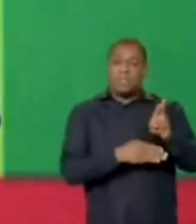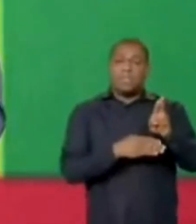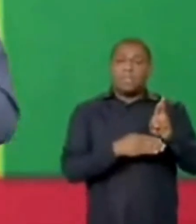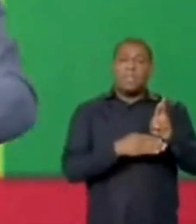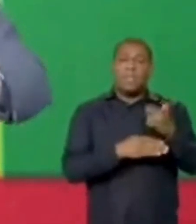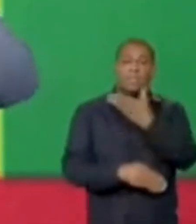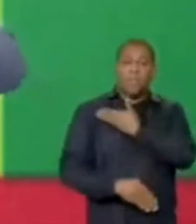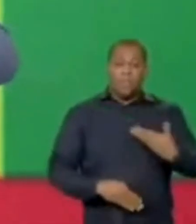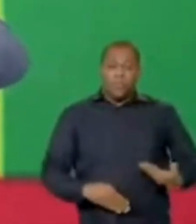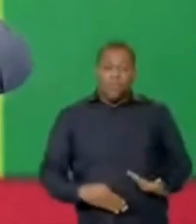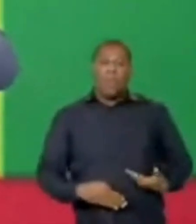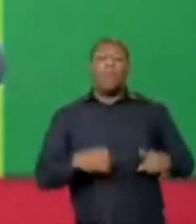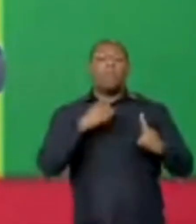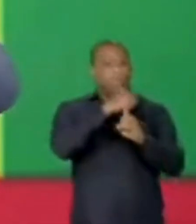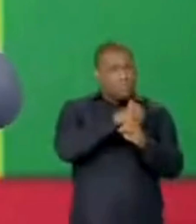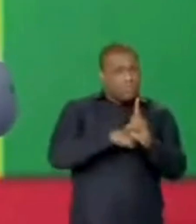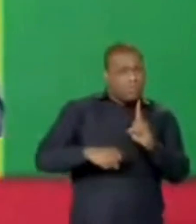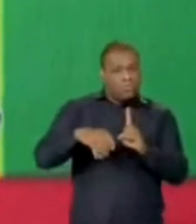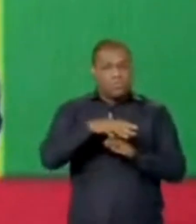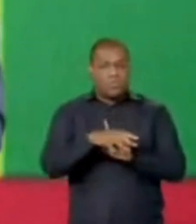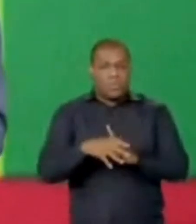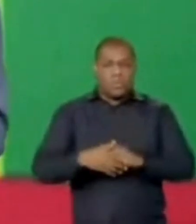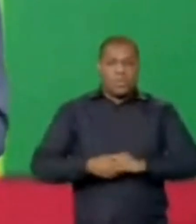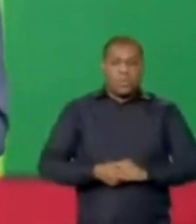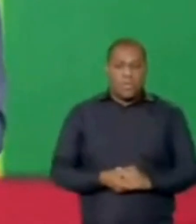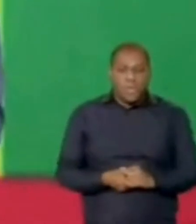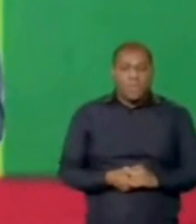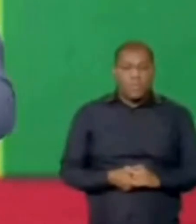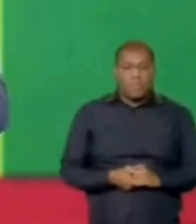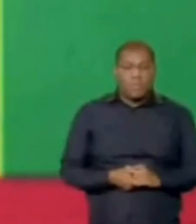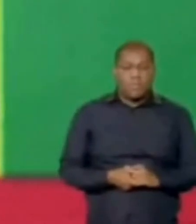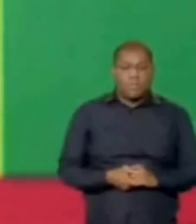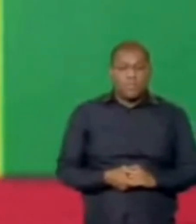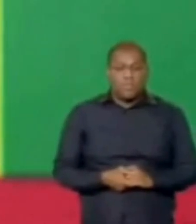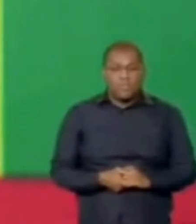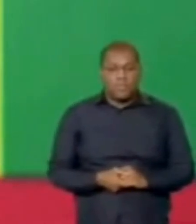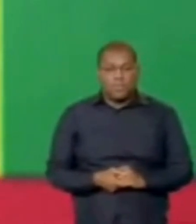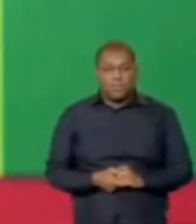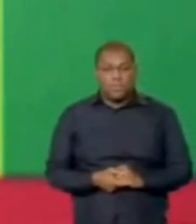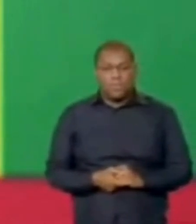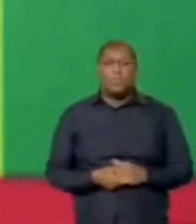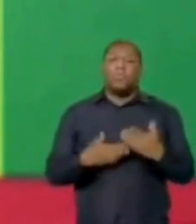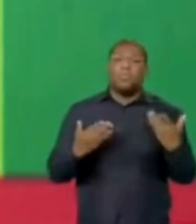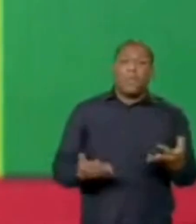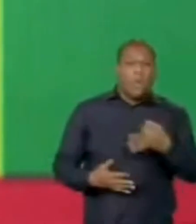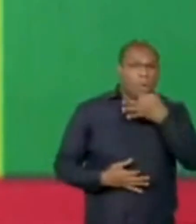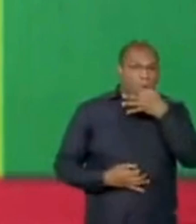e pensões. Deste modo, o governo teria diminuído